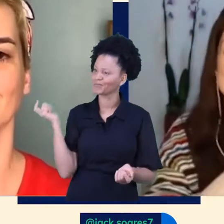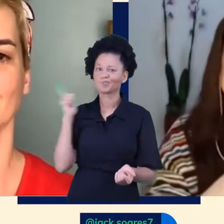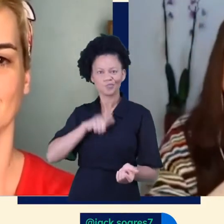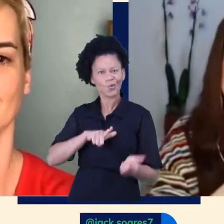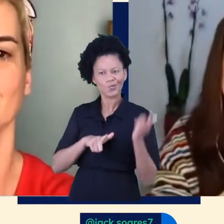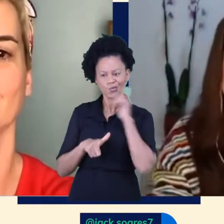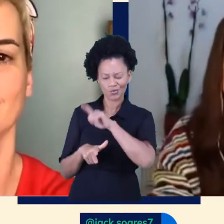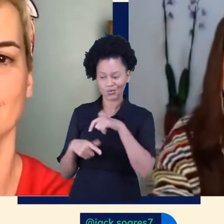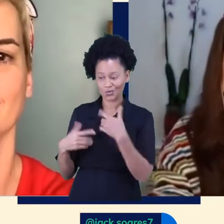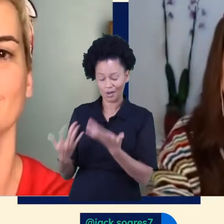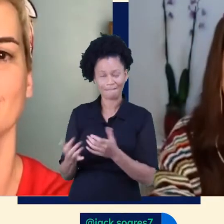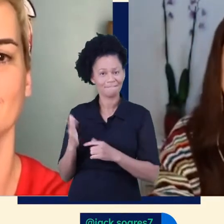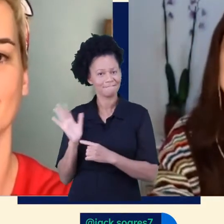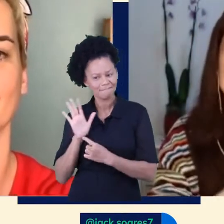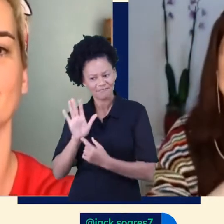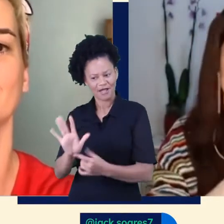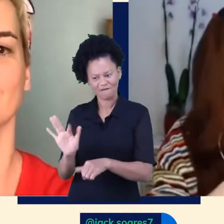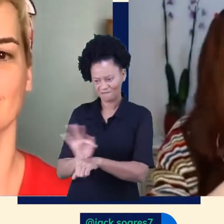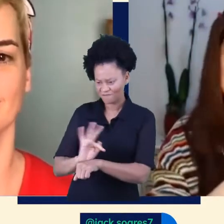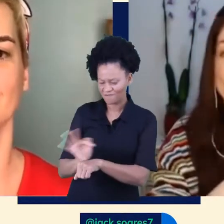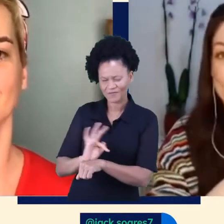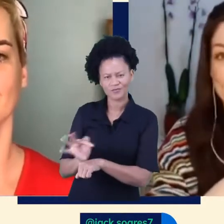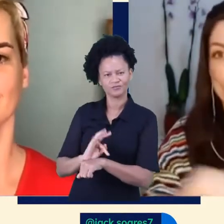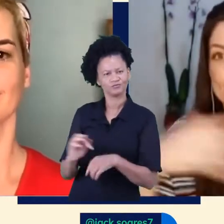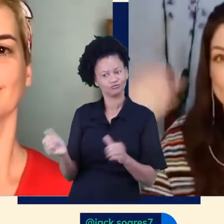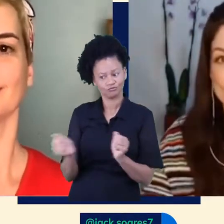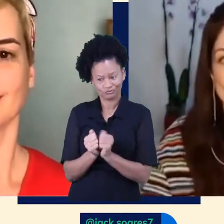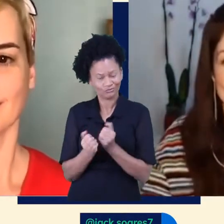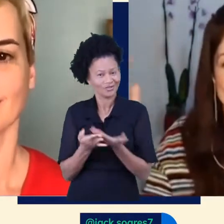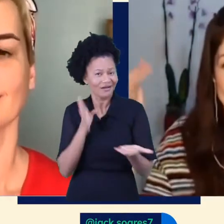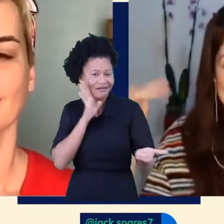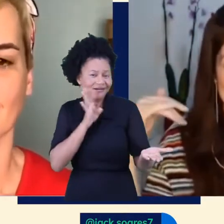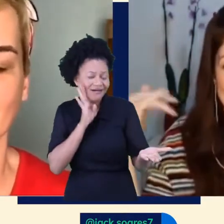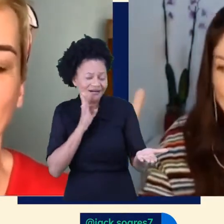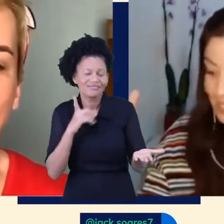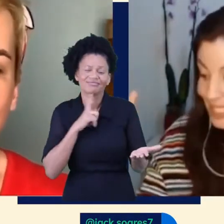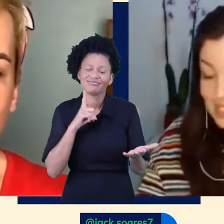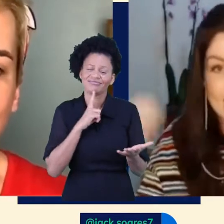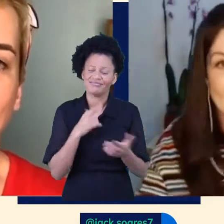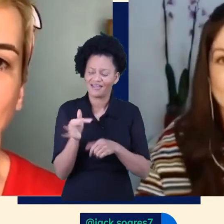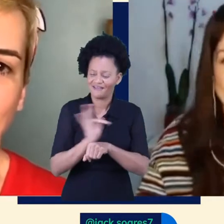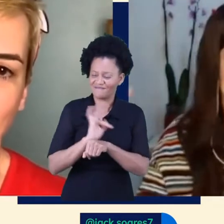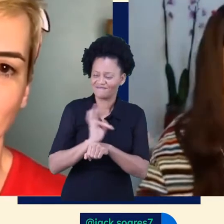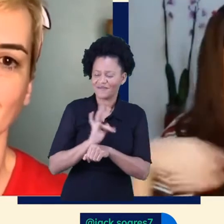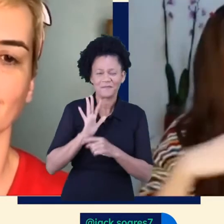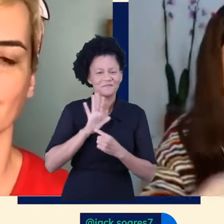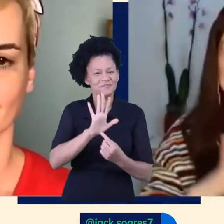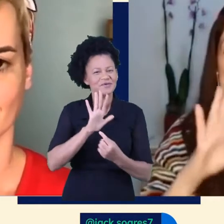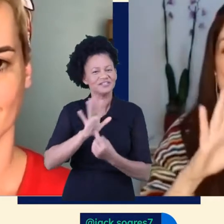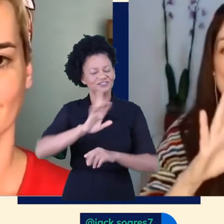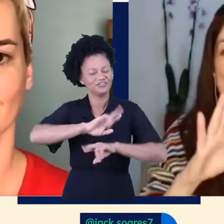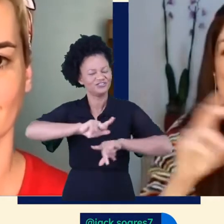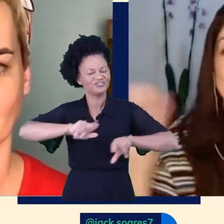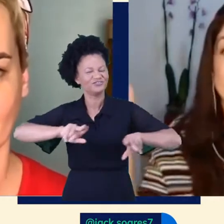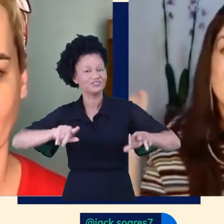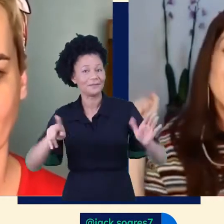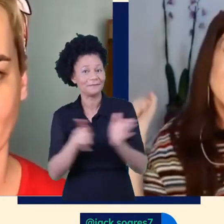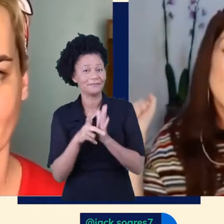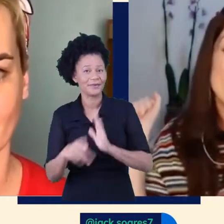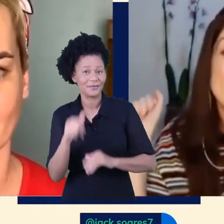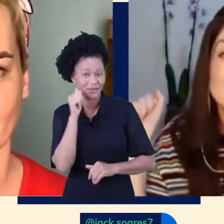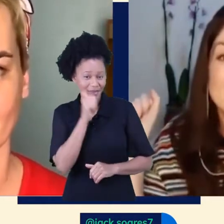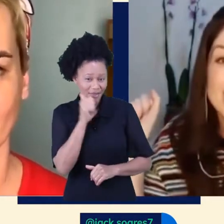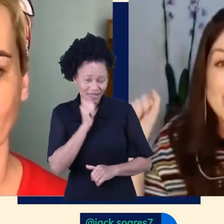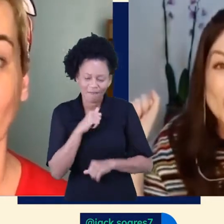vai assistir um filme bem legal. Né? Tem um monte de filme que mostra a história aí das mulheres, desenha, procura no Google, vai lá.